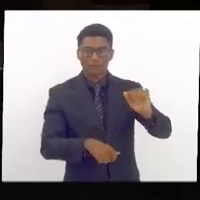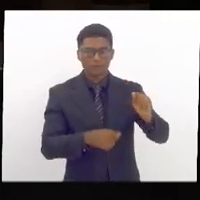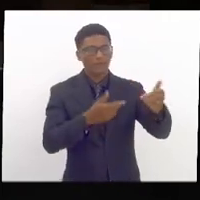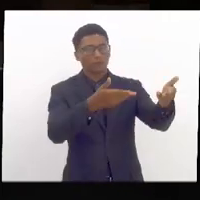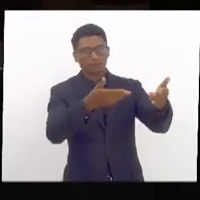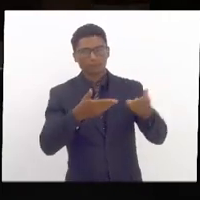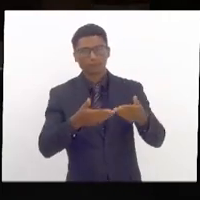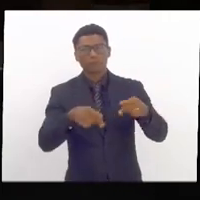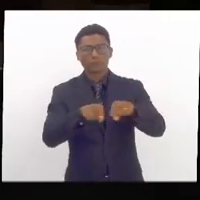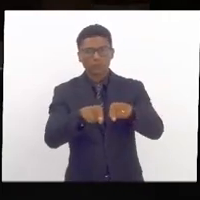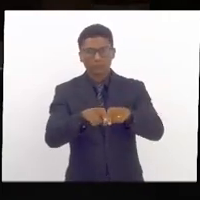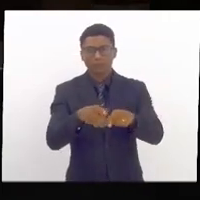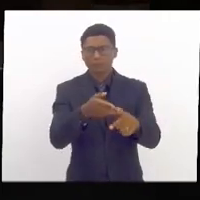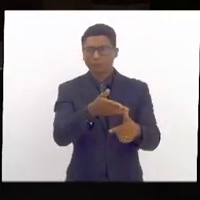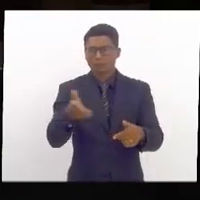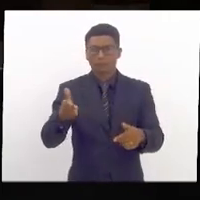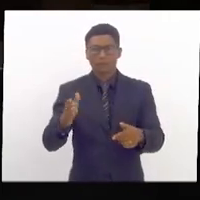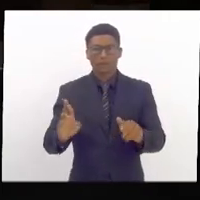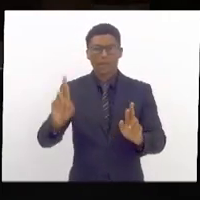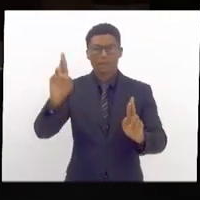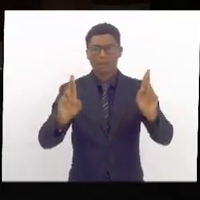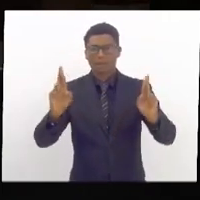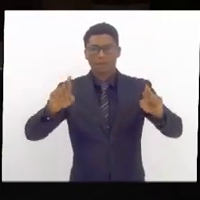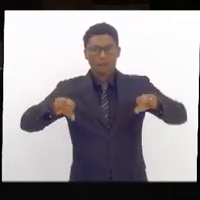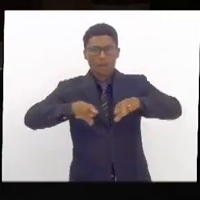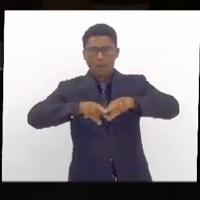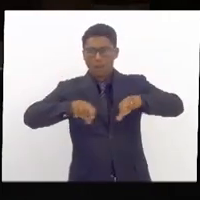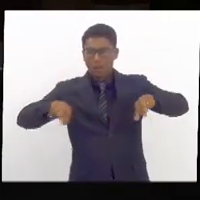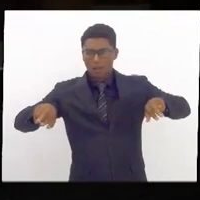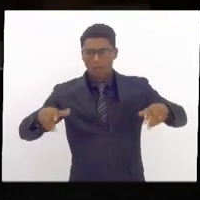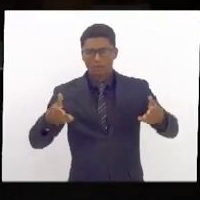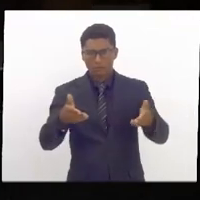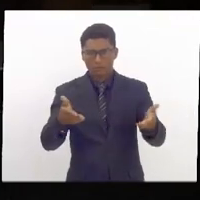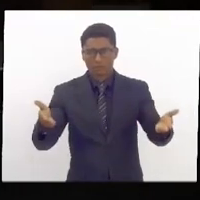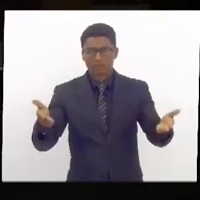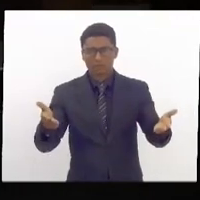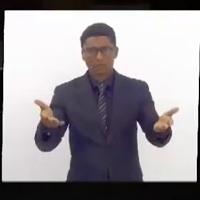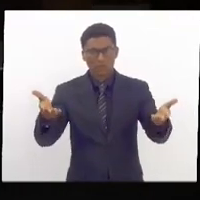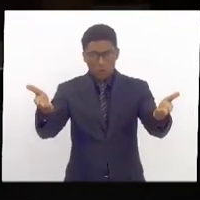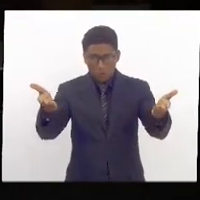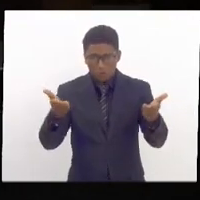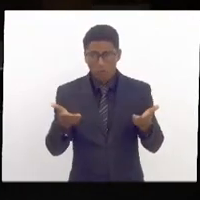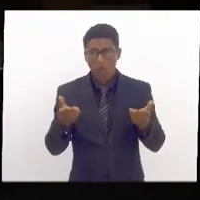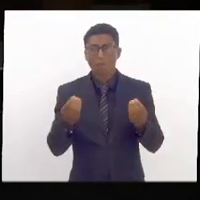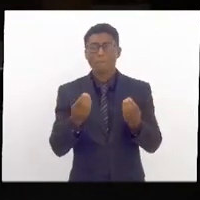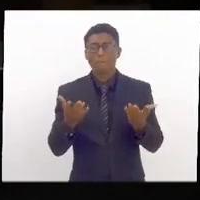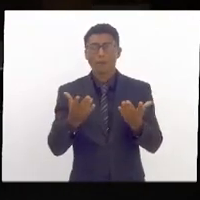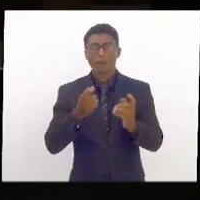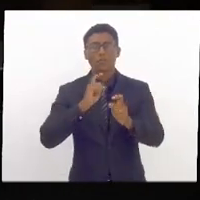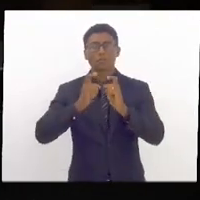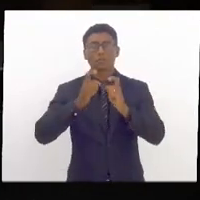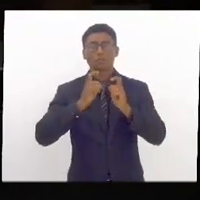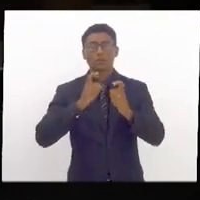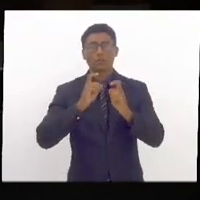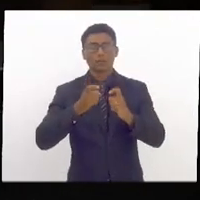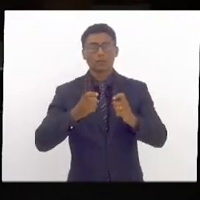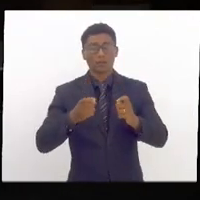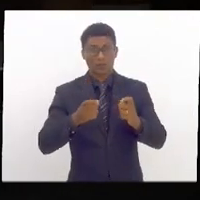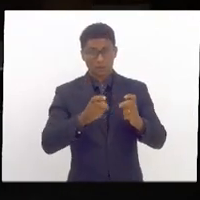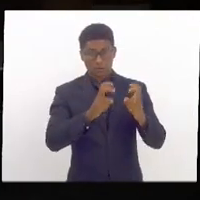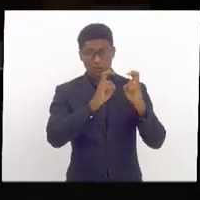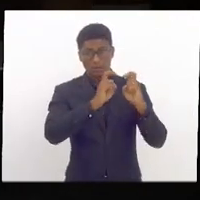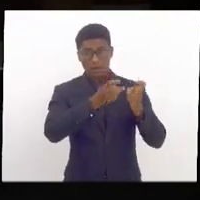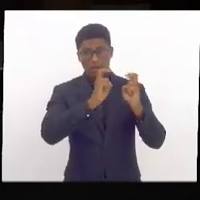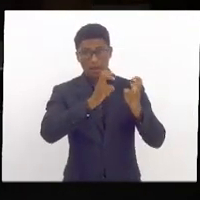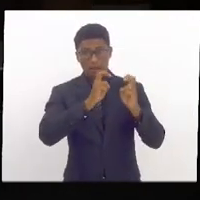que tinham alguma relação no texto principal, que era a discussão sobre transporte sobre trilhos, nós conseguimos averiguar em